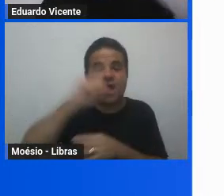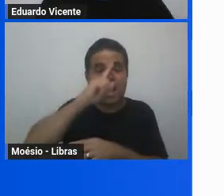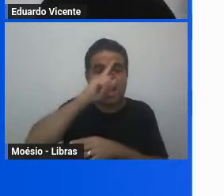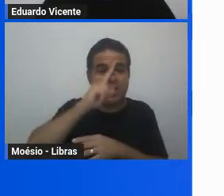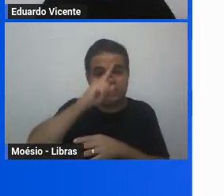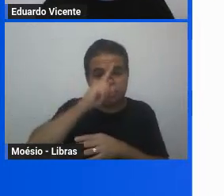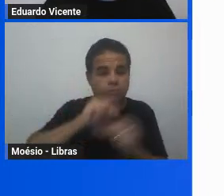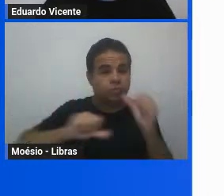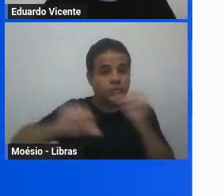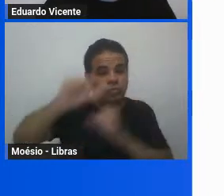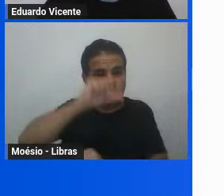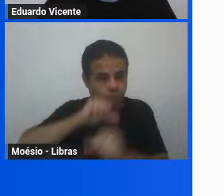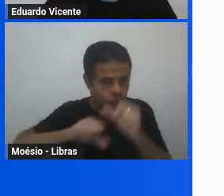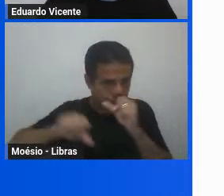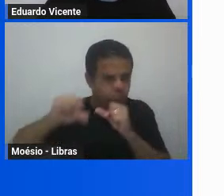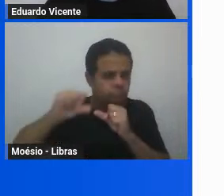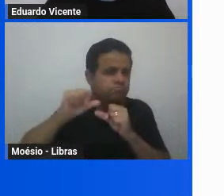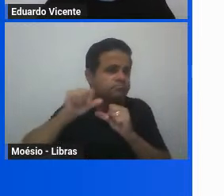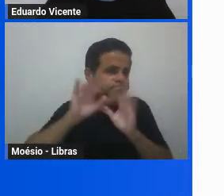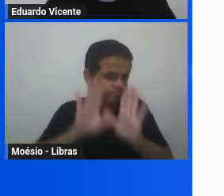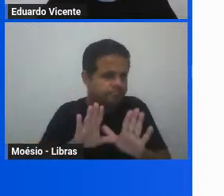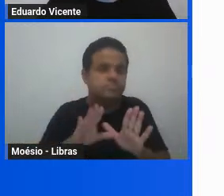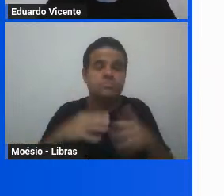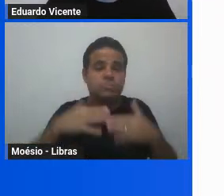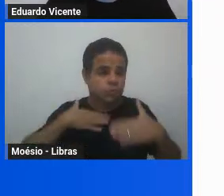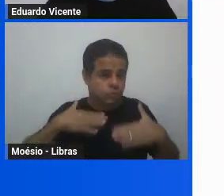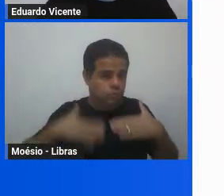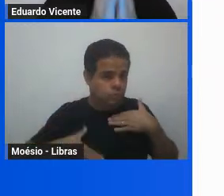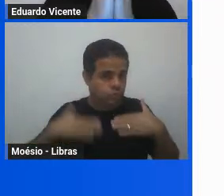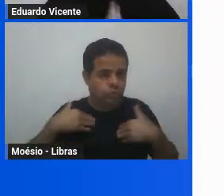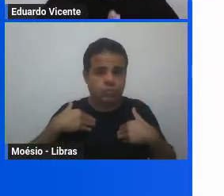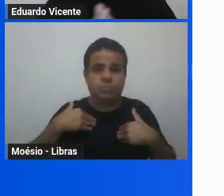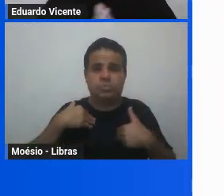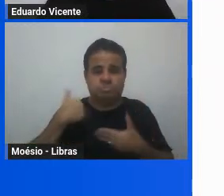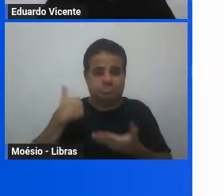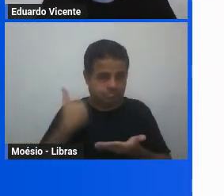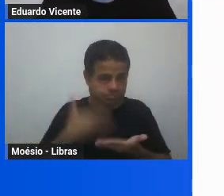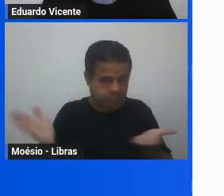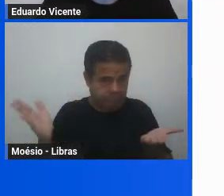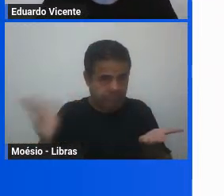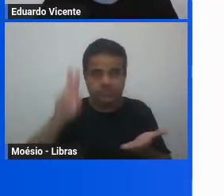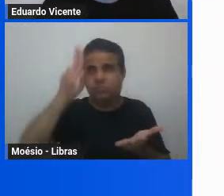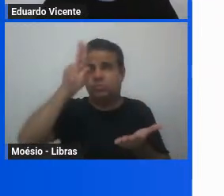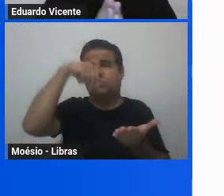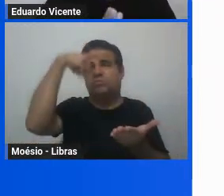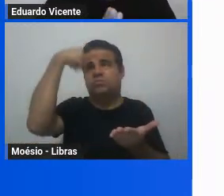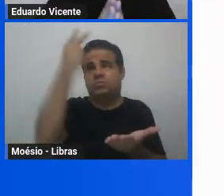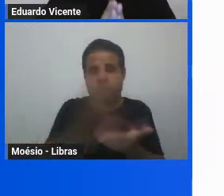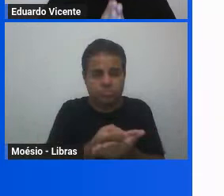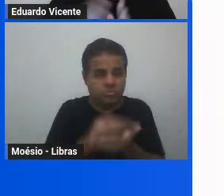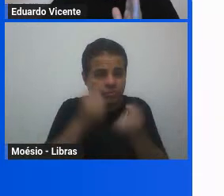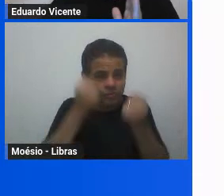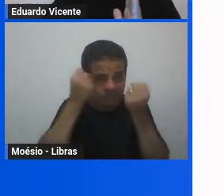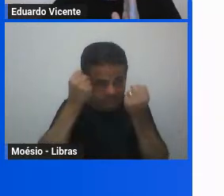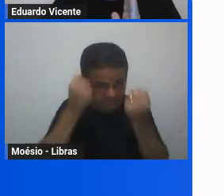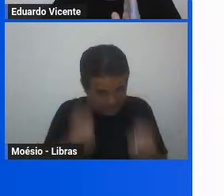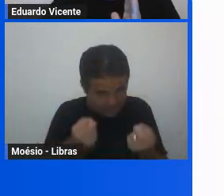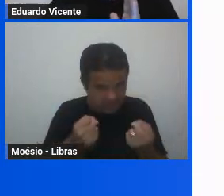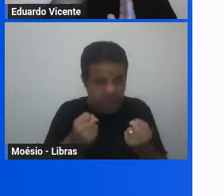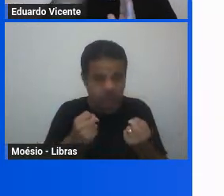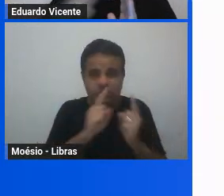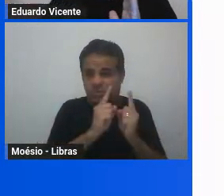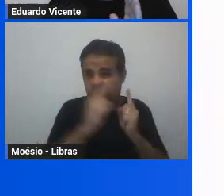própria altura. Olha, quando o nosso corpo sai do eixo e cai, o peso versus a